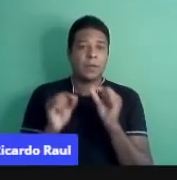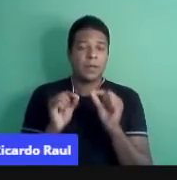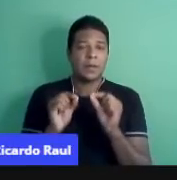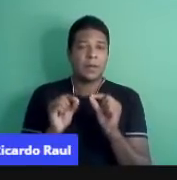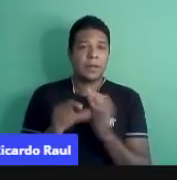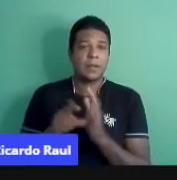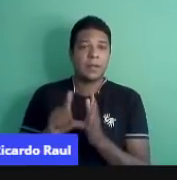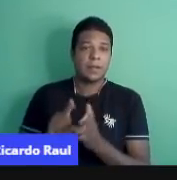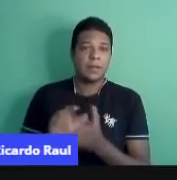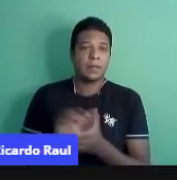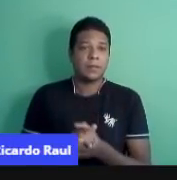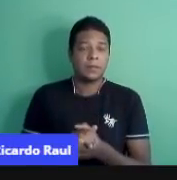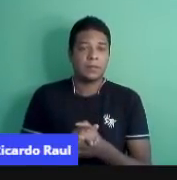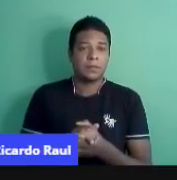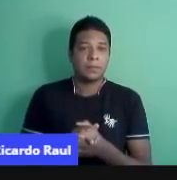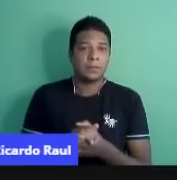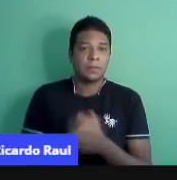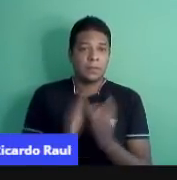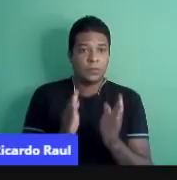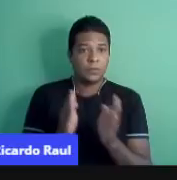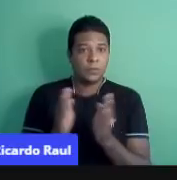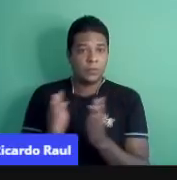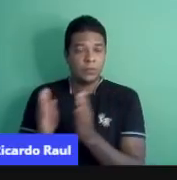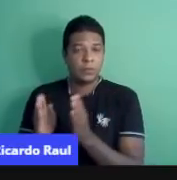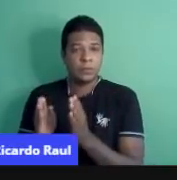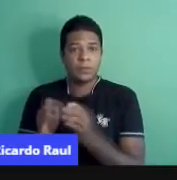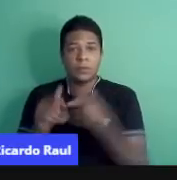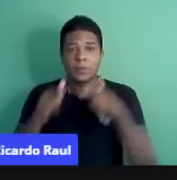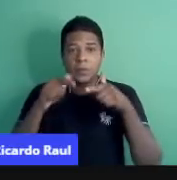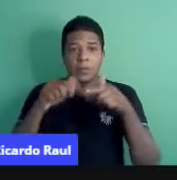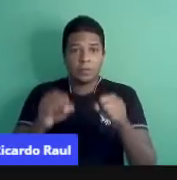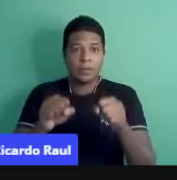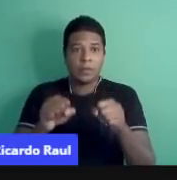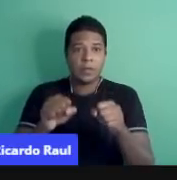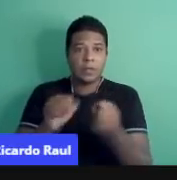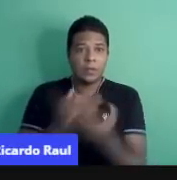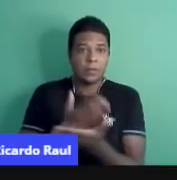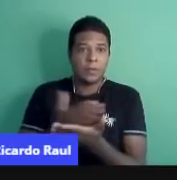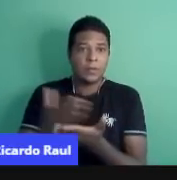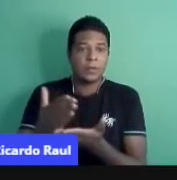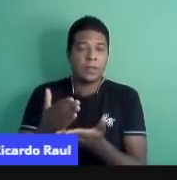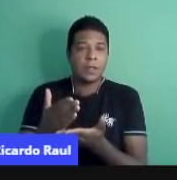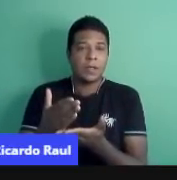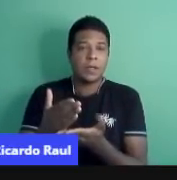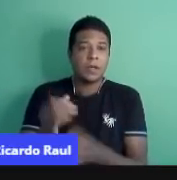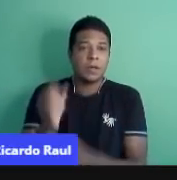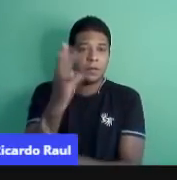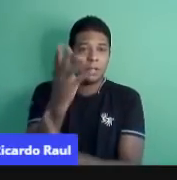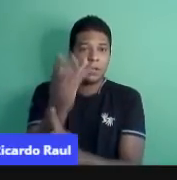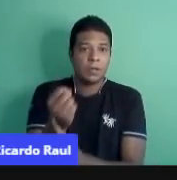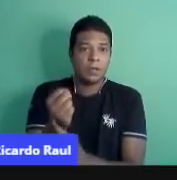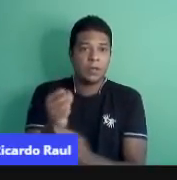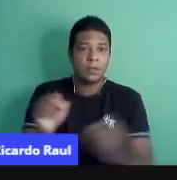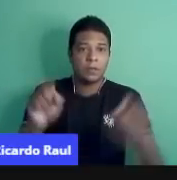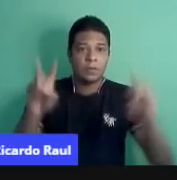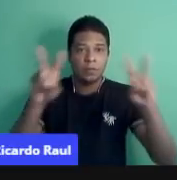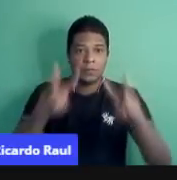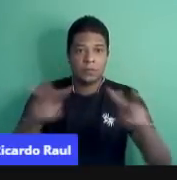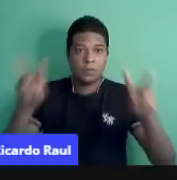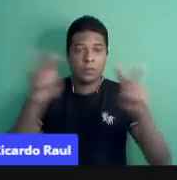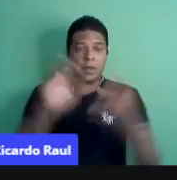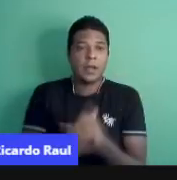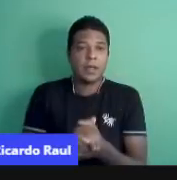por linguagens, começava com artes visuais, depois vinha música e